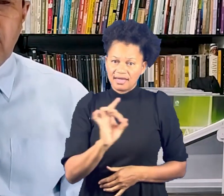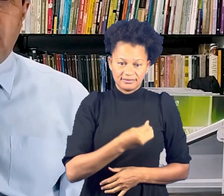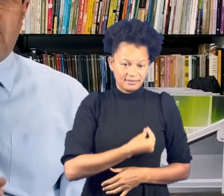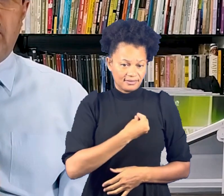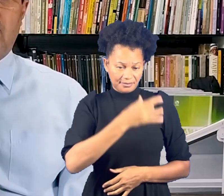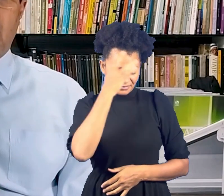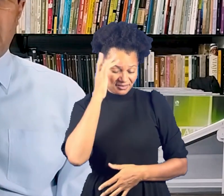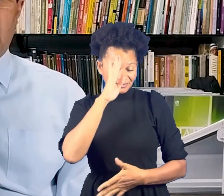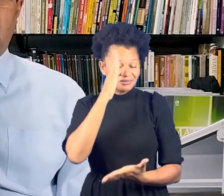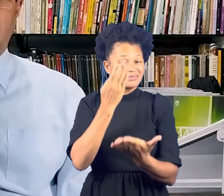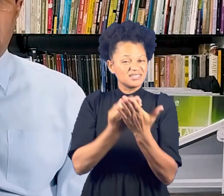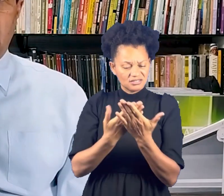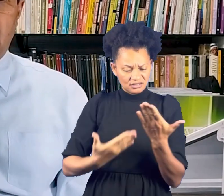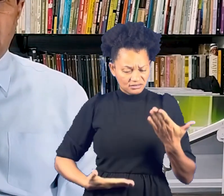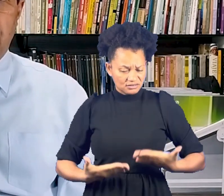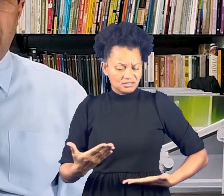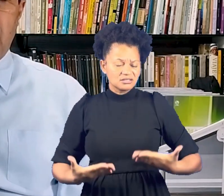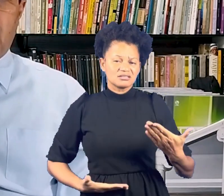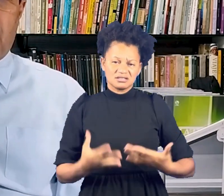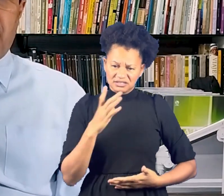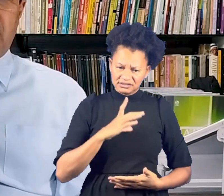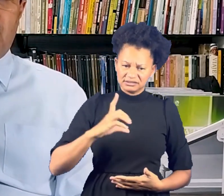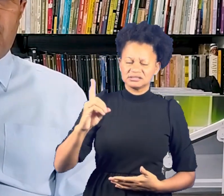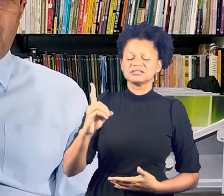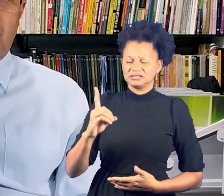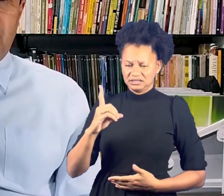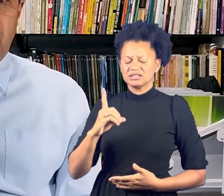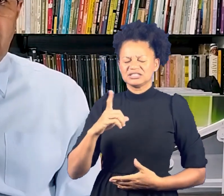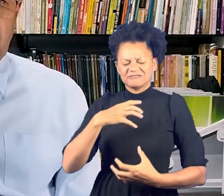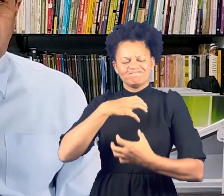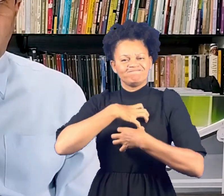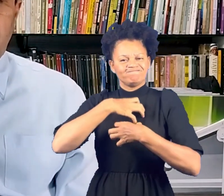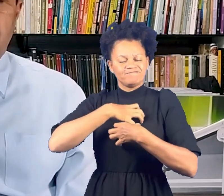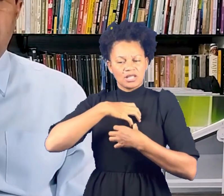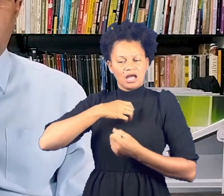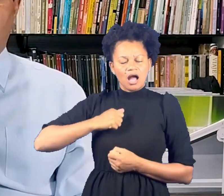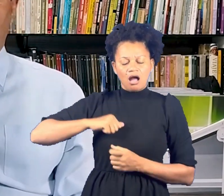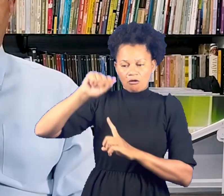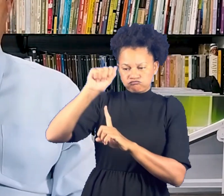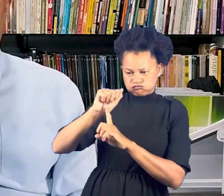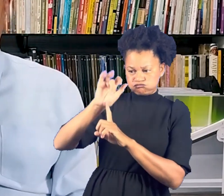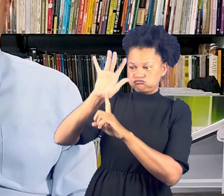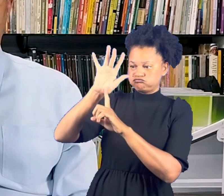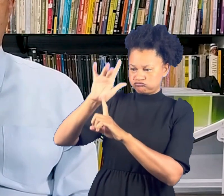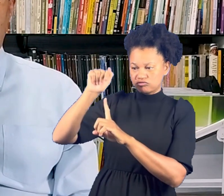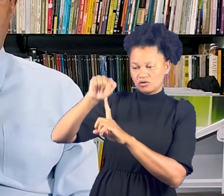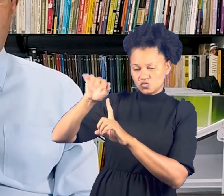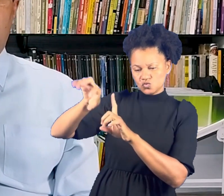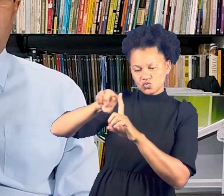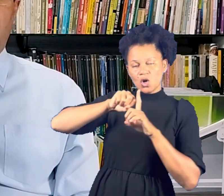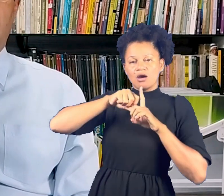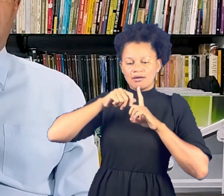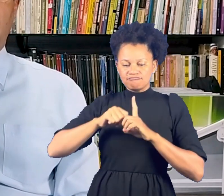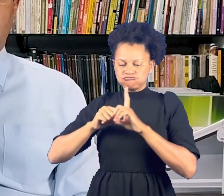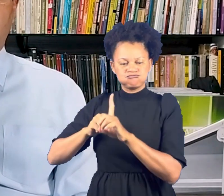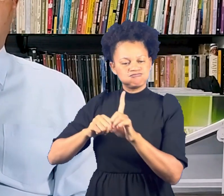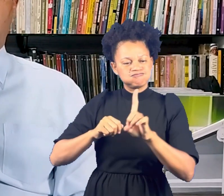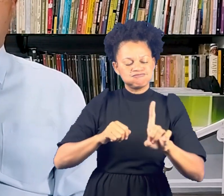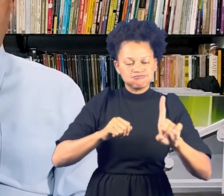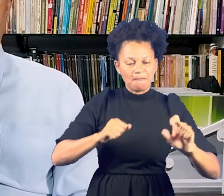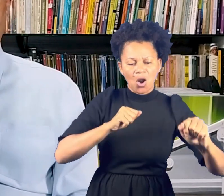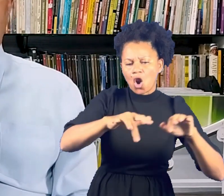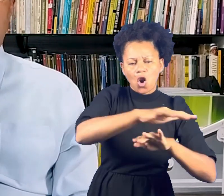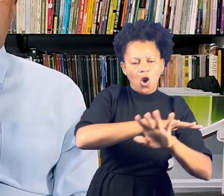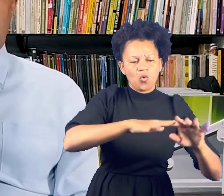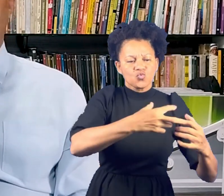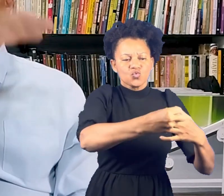pessoas. E eu creio que o servo de Deus está passando por um avivamento, por onde ele passa, maravilhas de